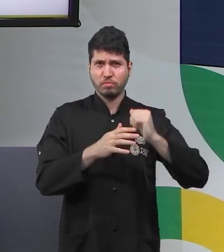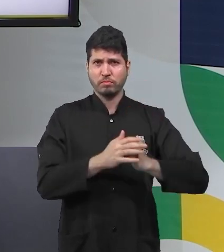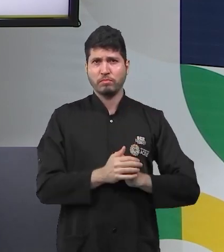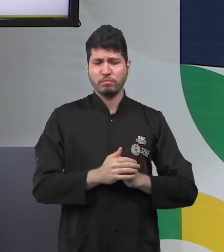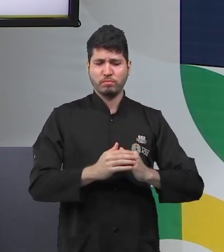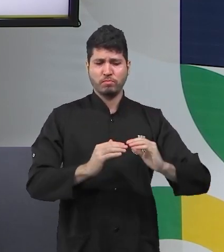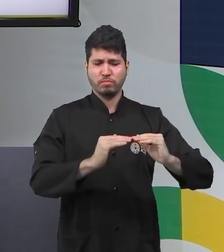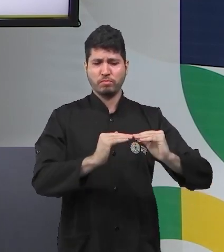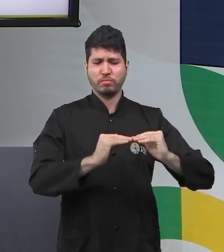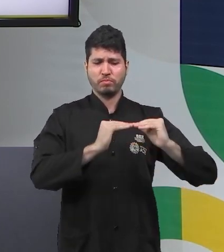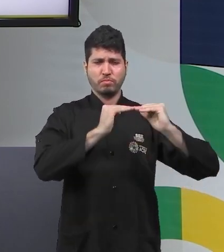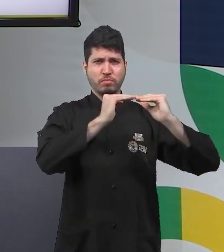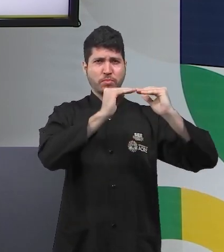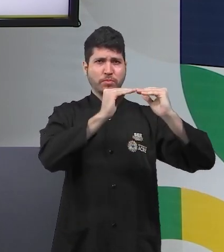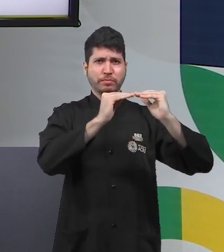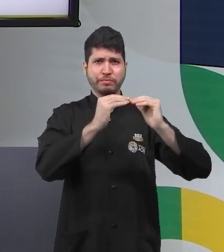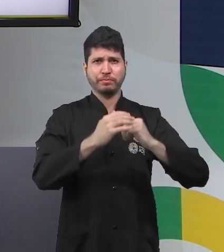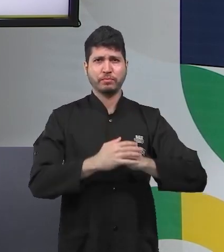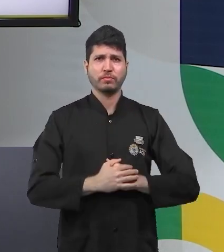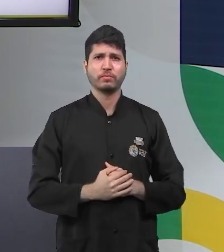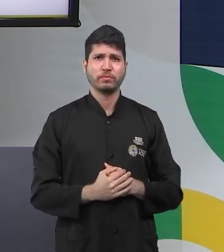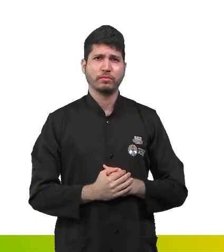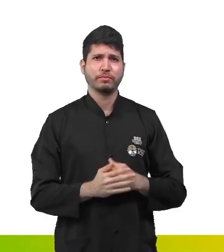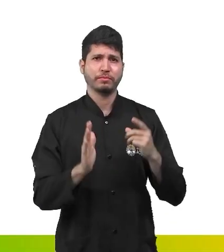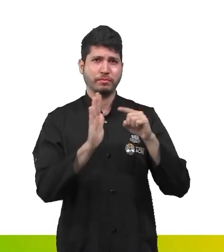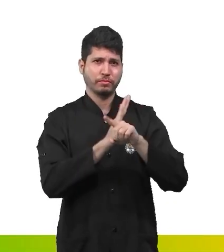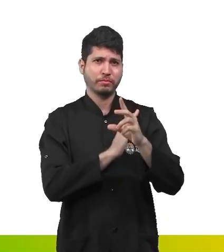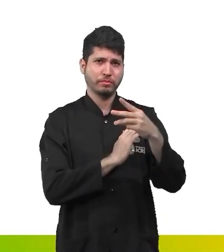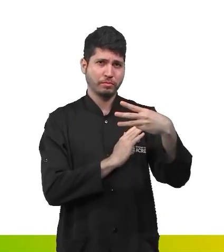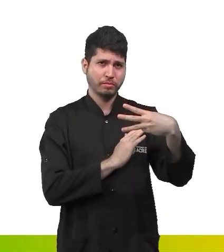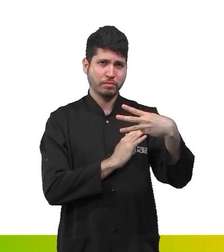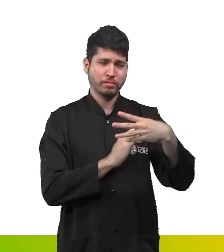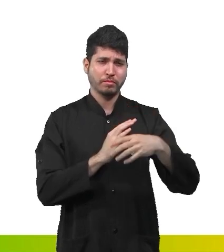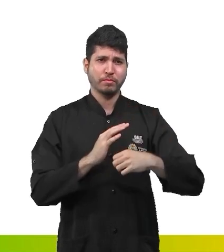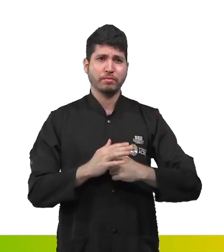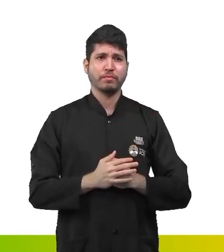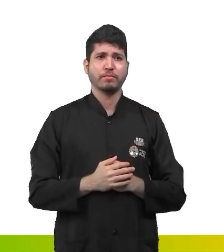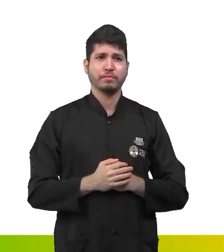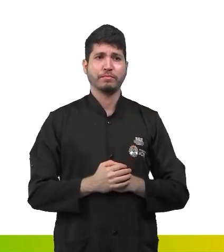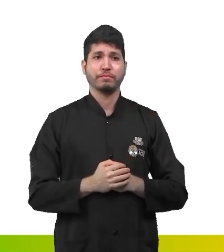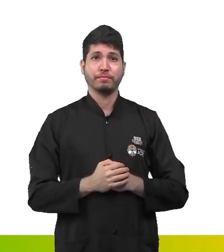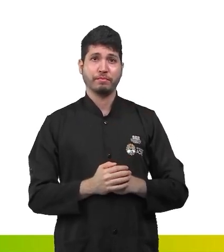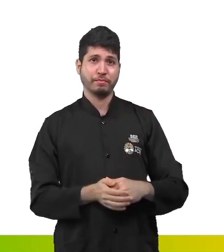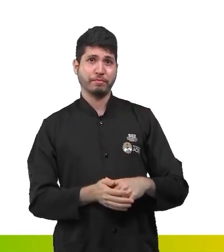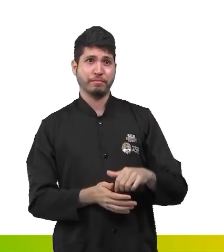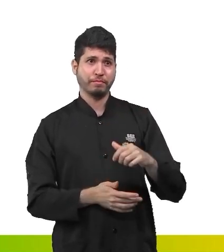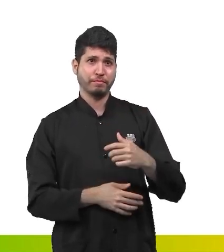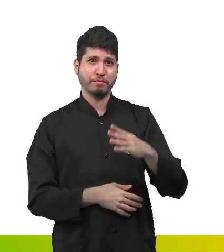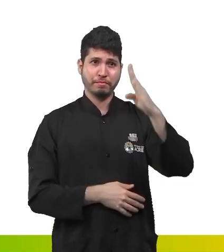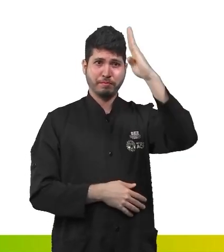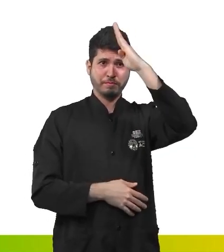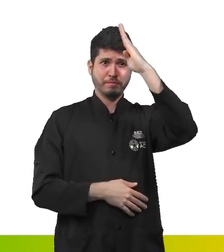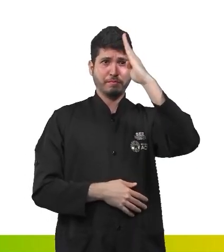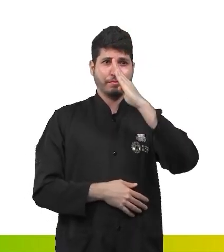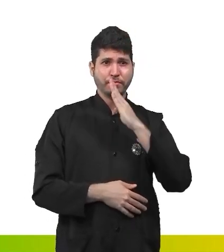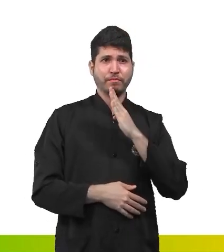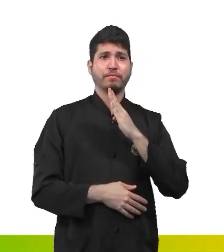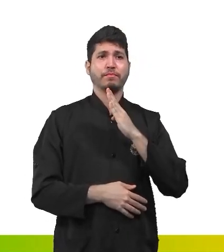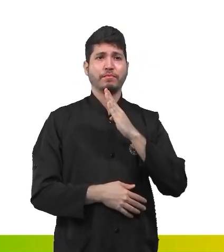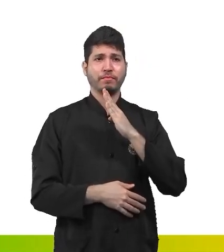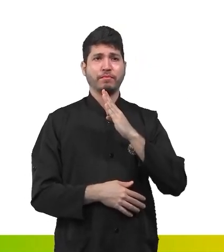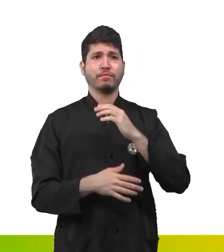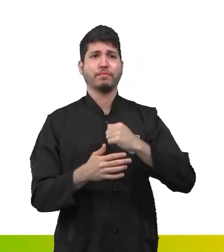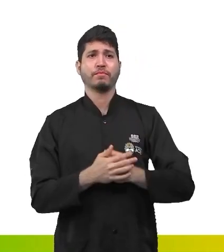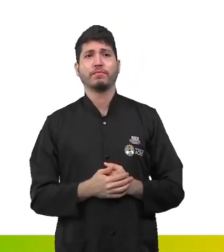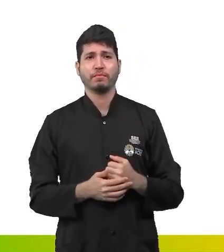relação ao povo europeu. Tranquilo? Questão número 3. Foco na tela. Ser brasileiro é uma ideia em